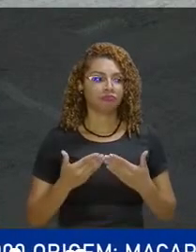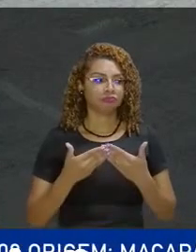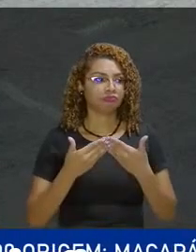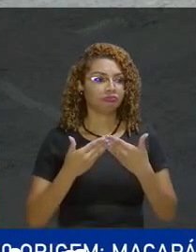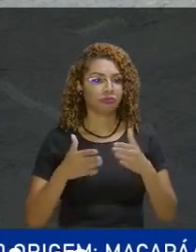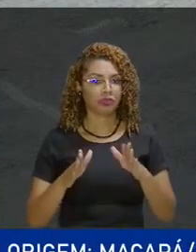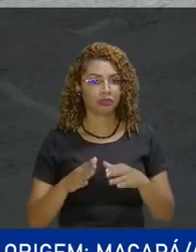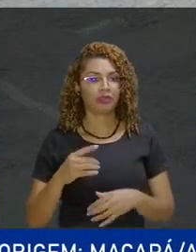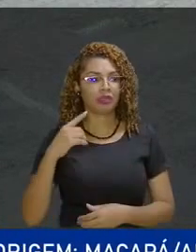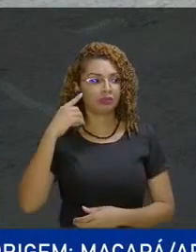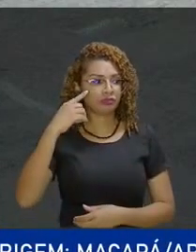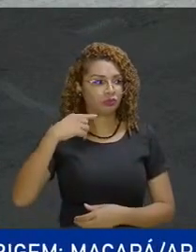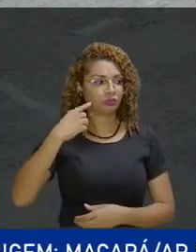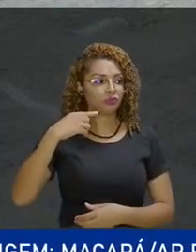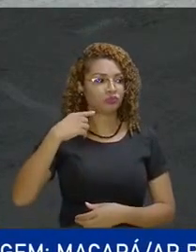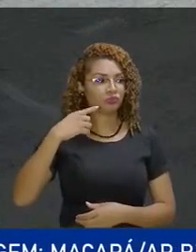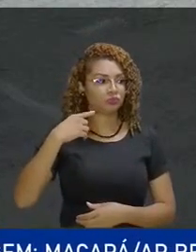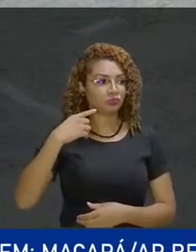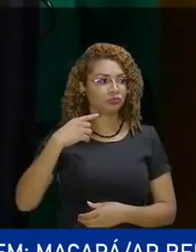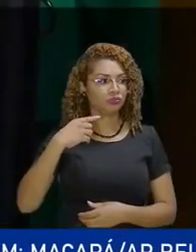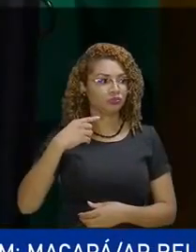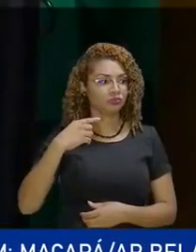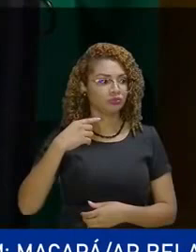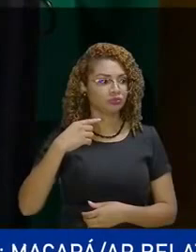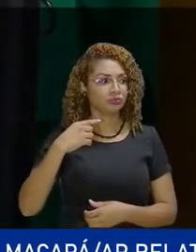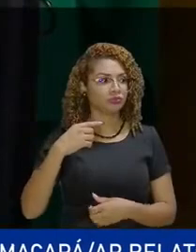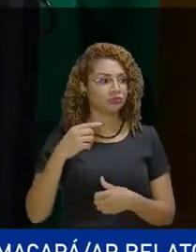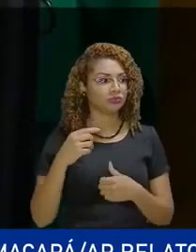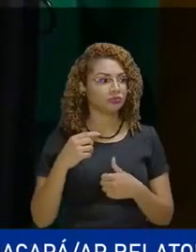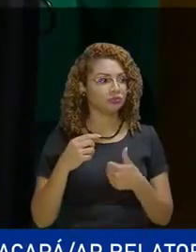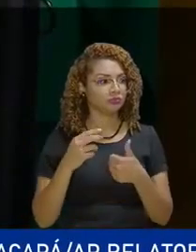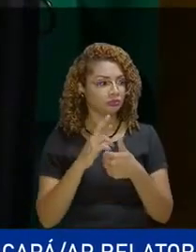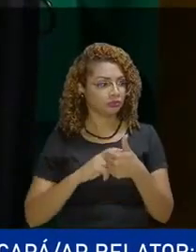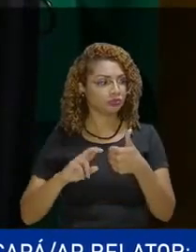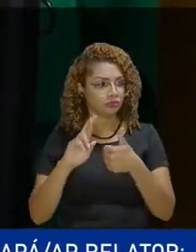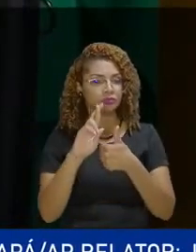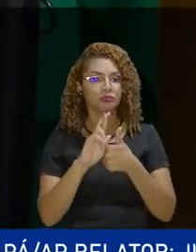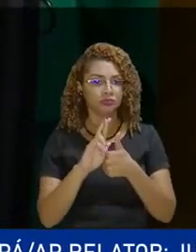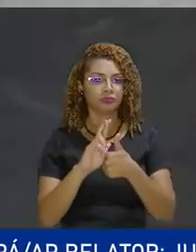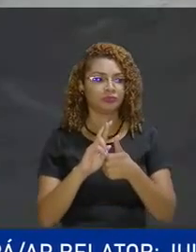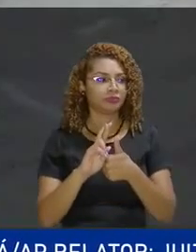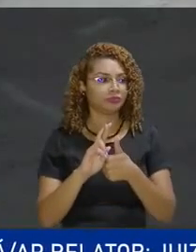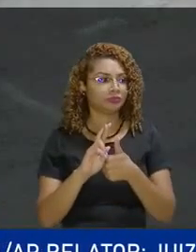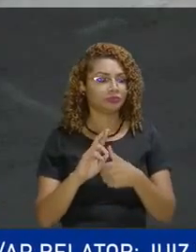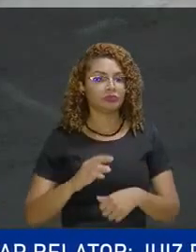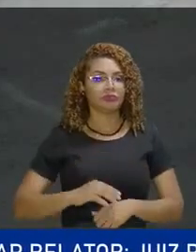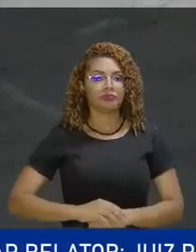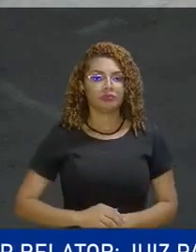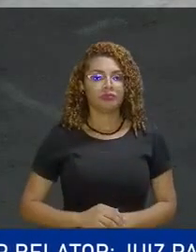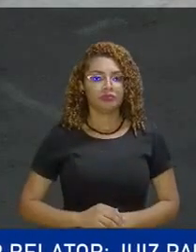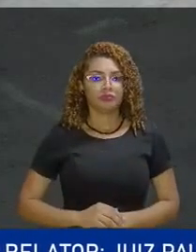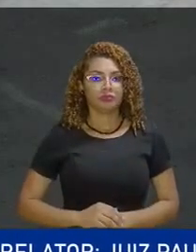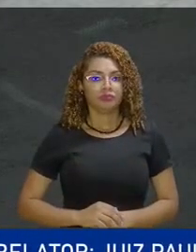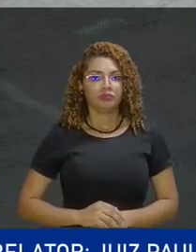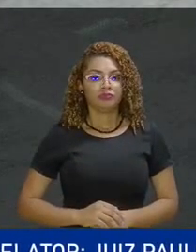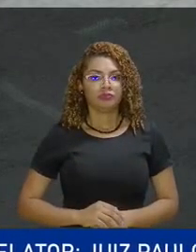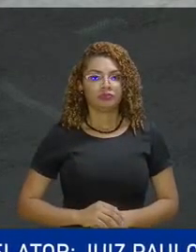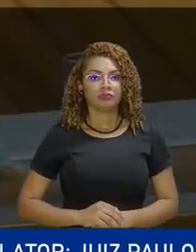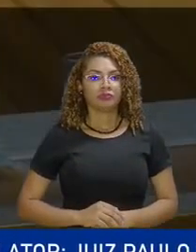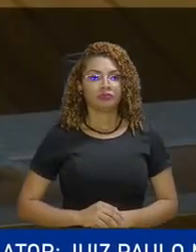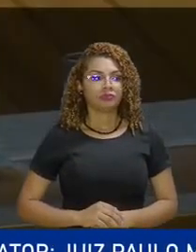Sara Cavalcante. Doutora Sara, para uma manifestação. Apenas reitera os termos do parecer, Excelência. Devolvo a palavra ao